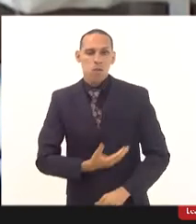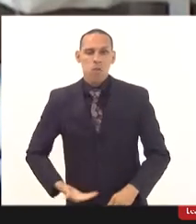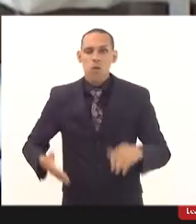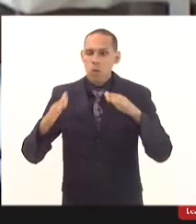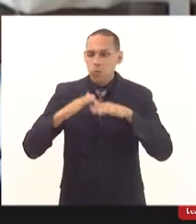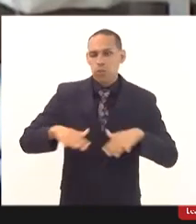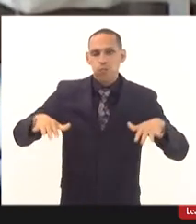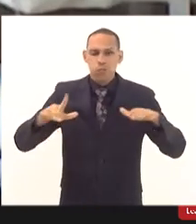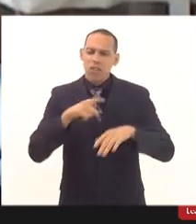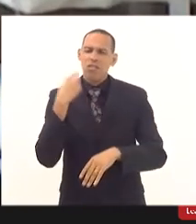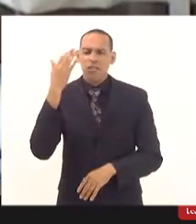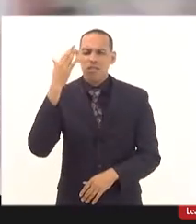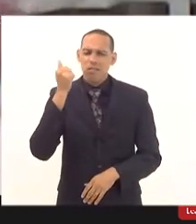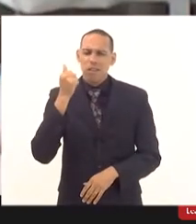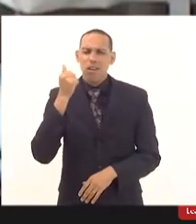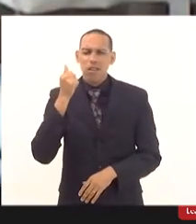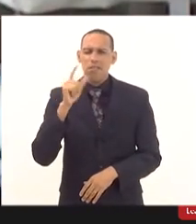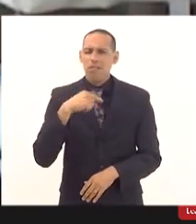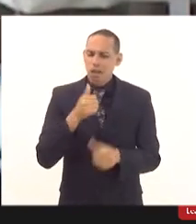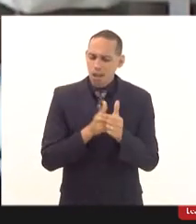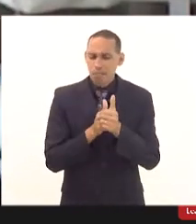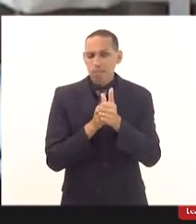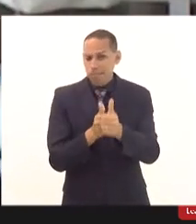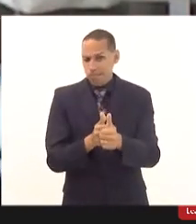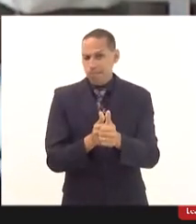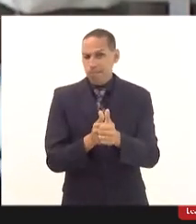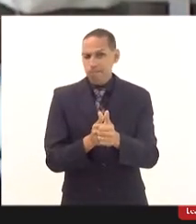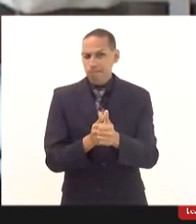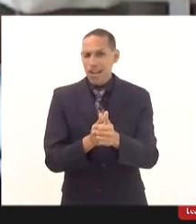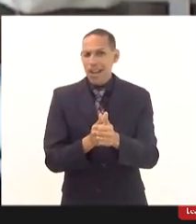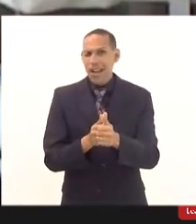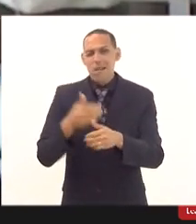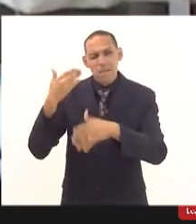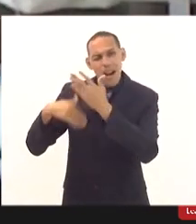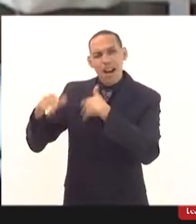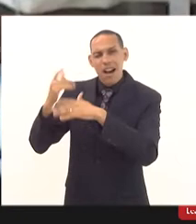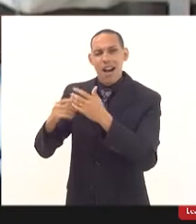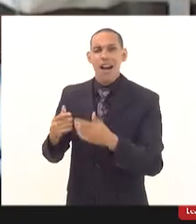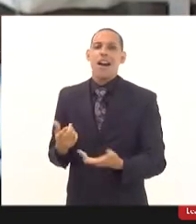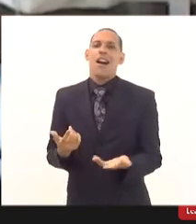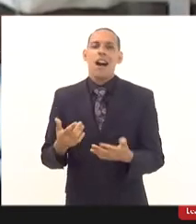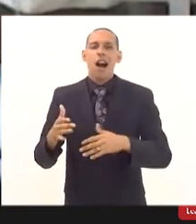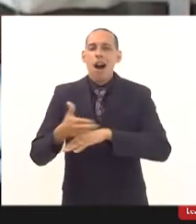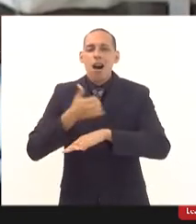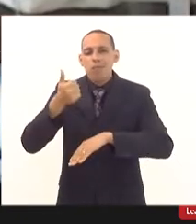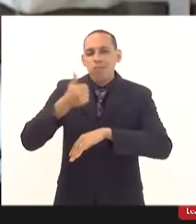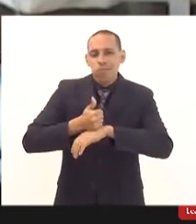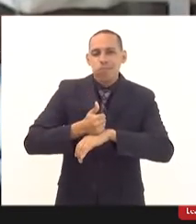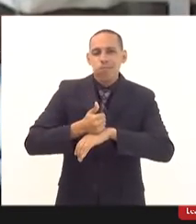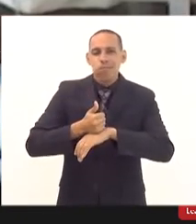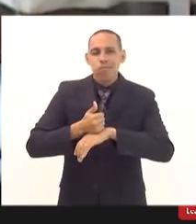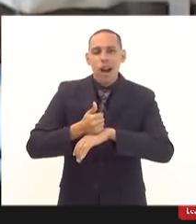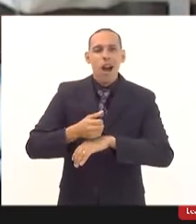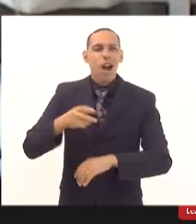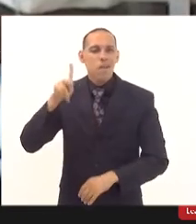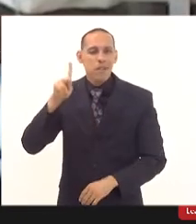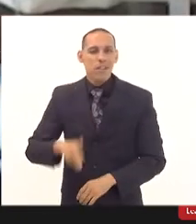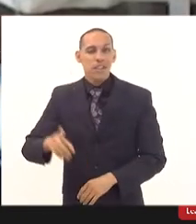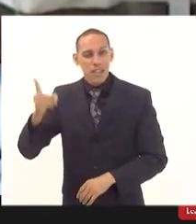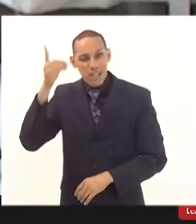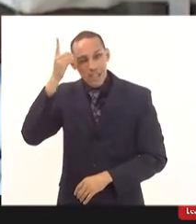que acompanhamos essa tragédia desde que ouvi o golpe com os dez presidente Dilma e assumiu o governo temer